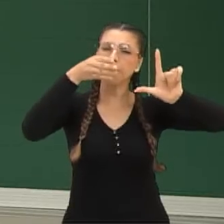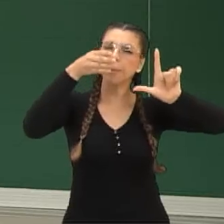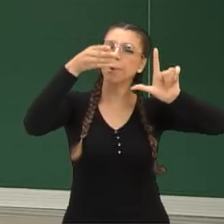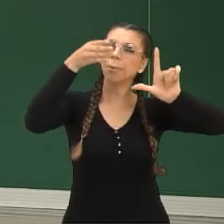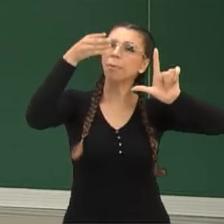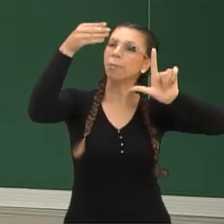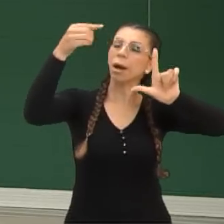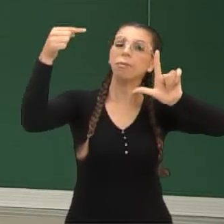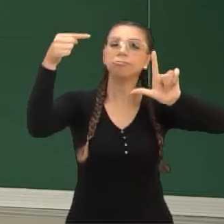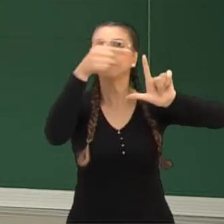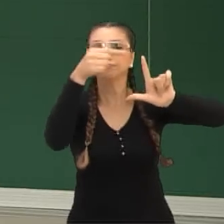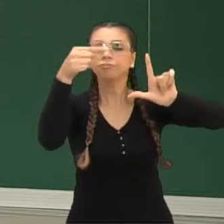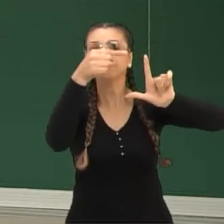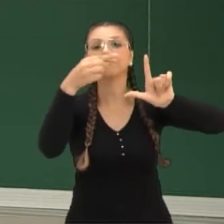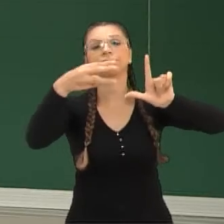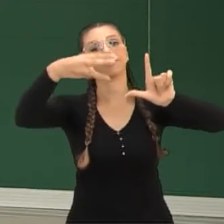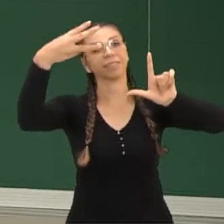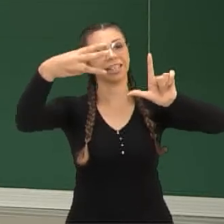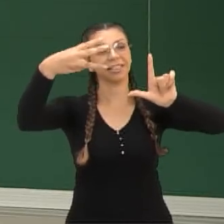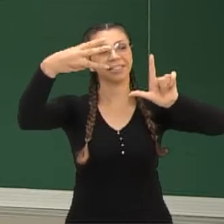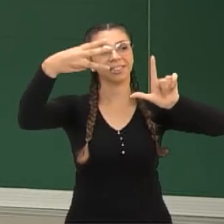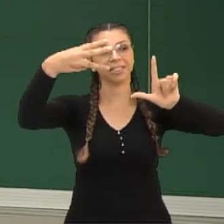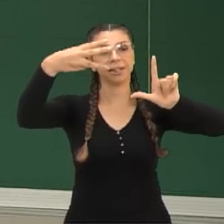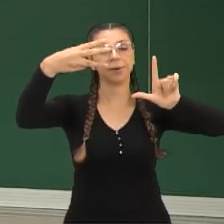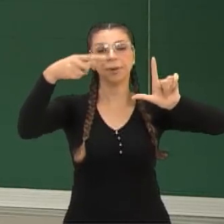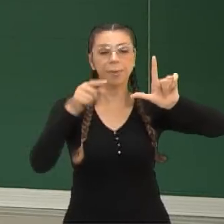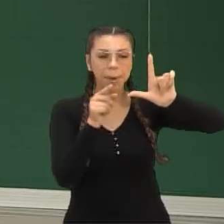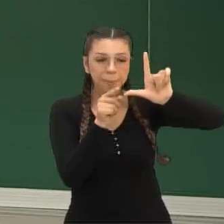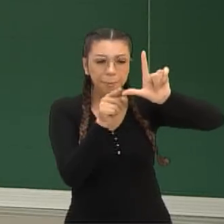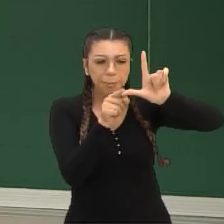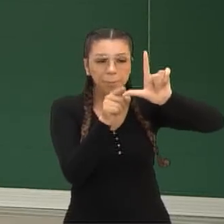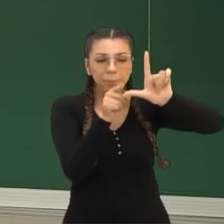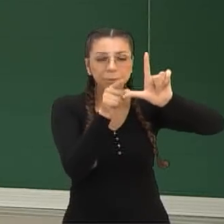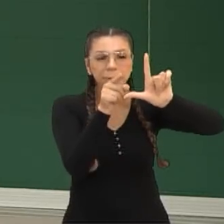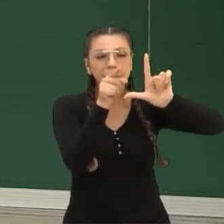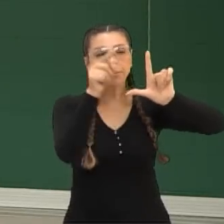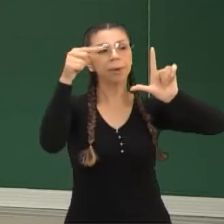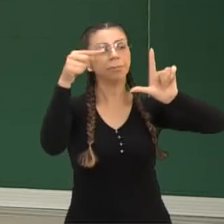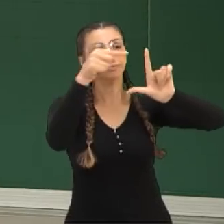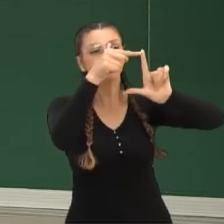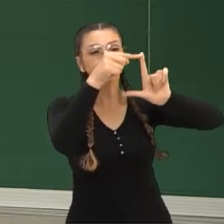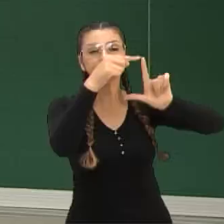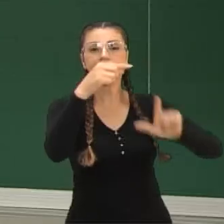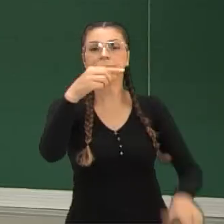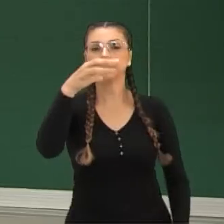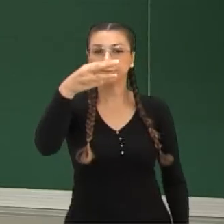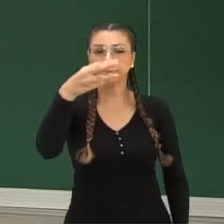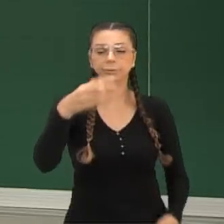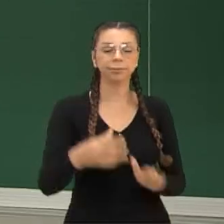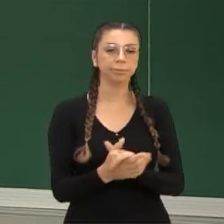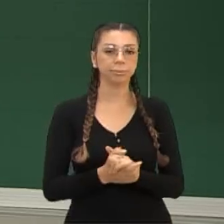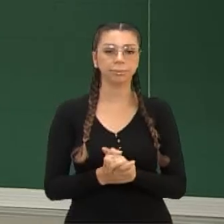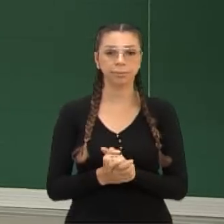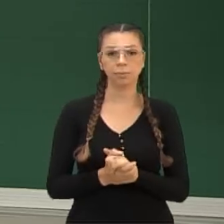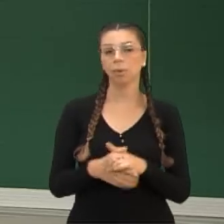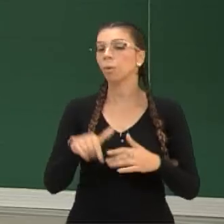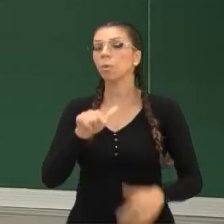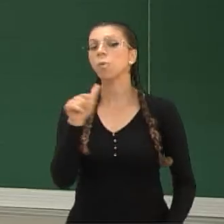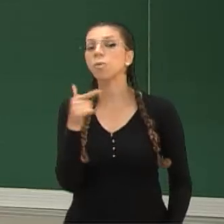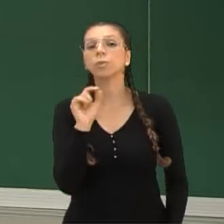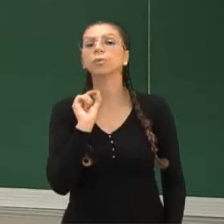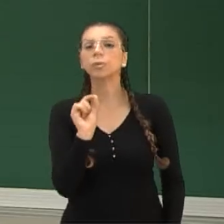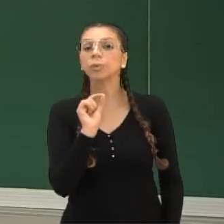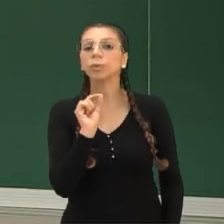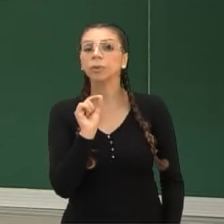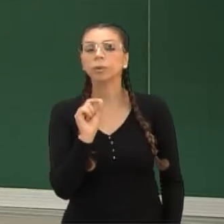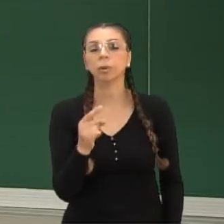lá. 1 e 3. Aqui está o meu ponto, 1 e 3. Qual era o outro? 1 e